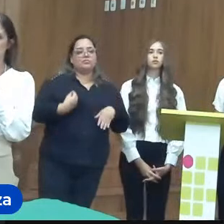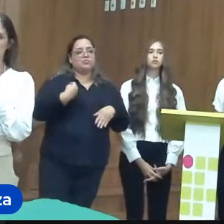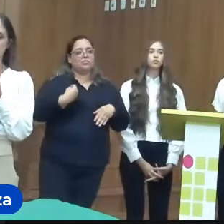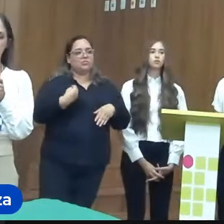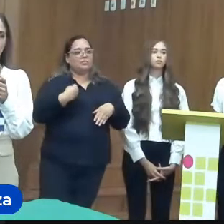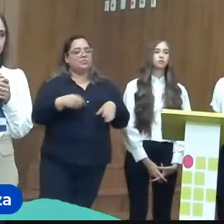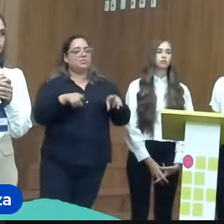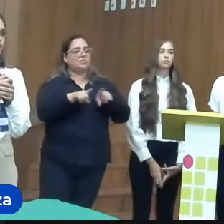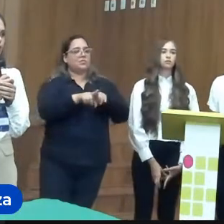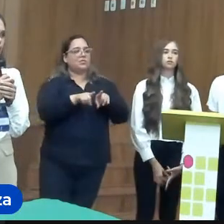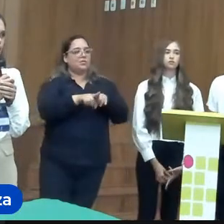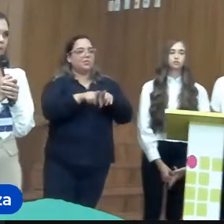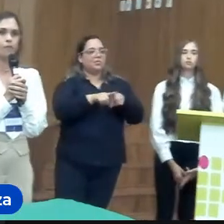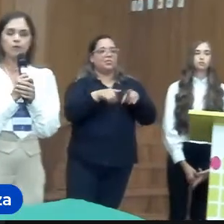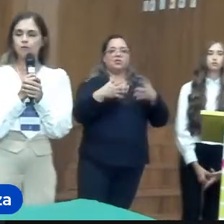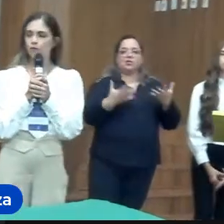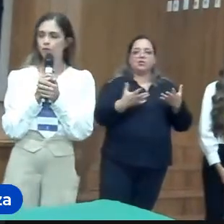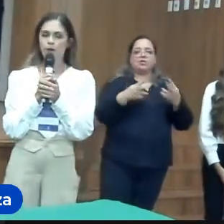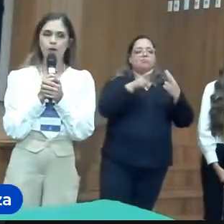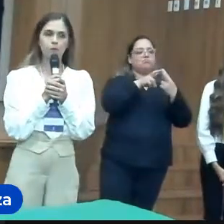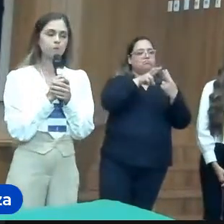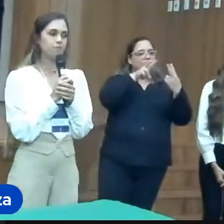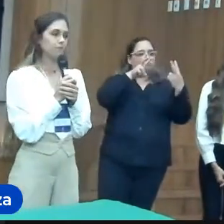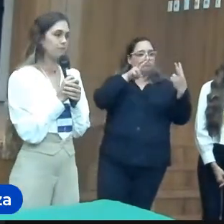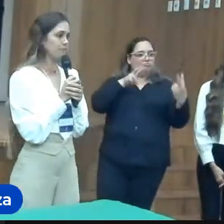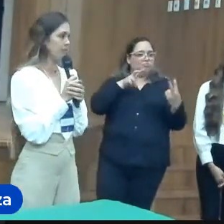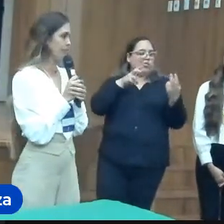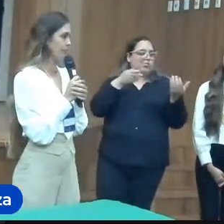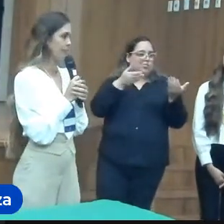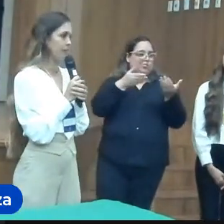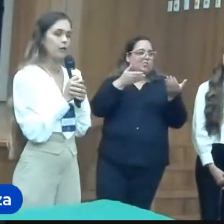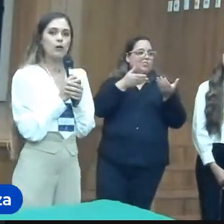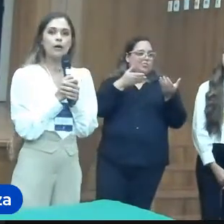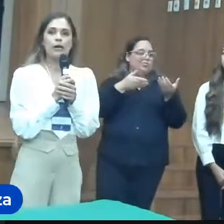aos membros que estão de forma virtual.